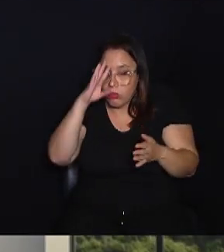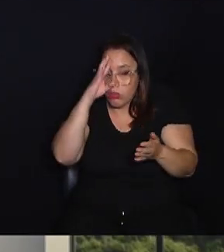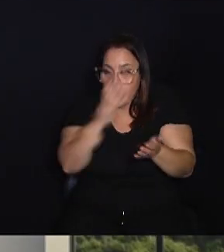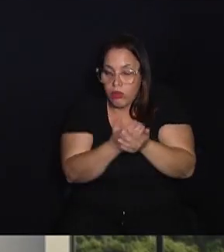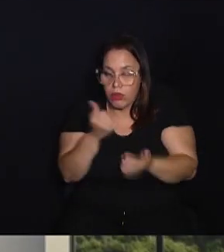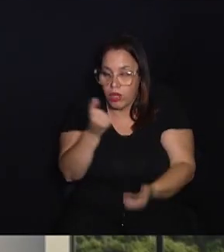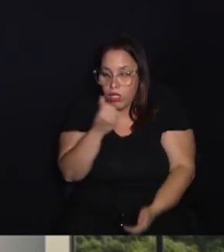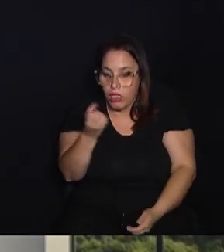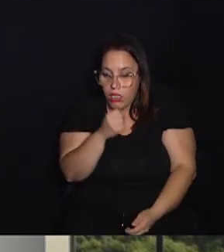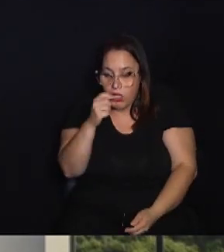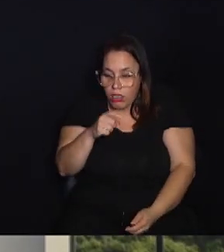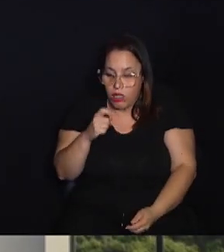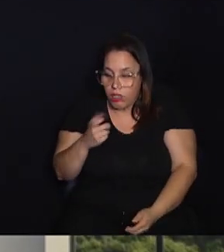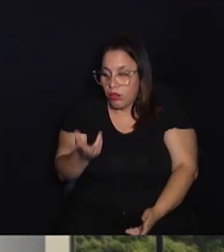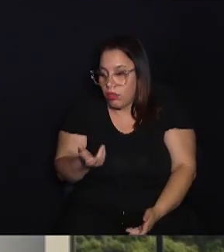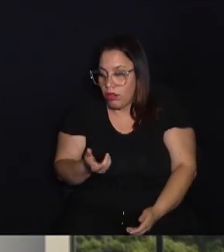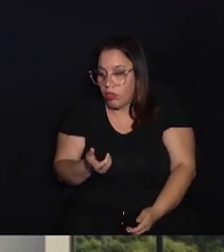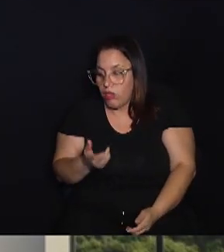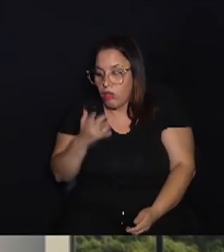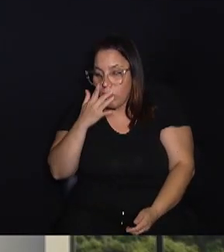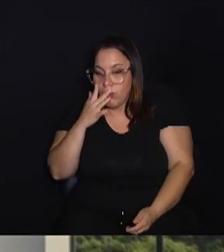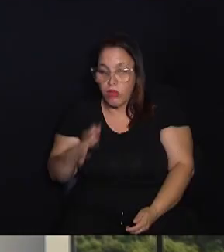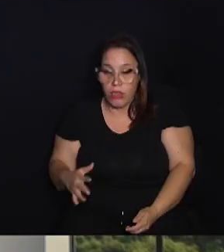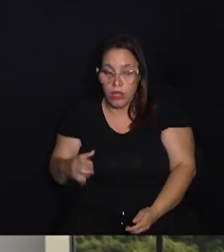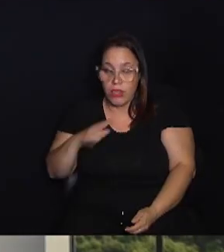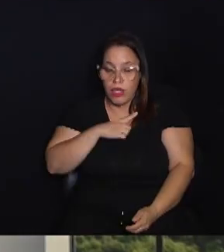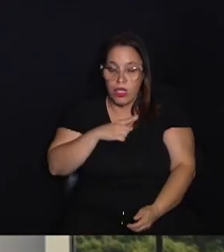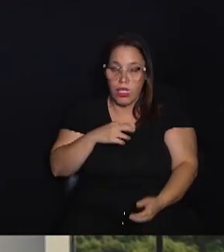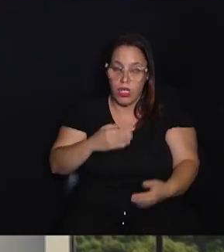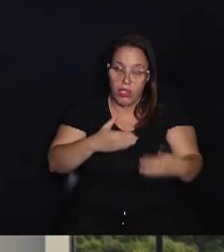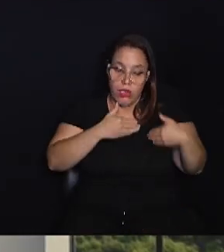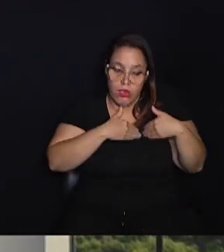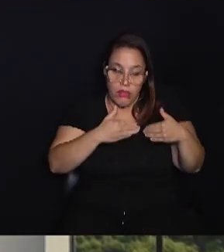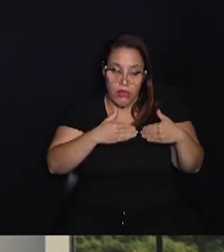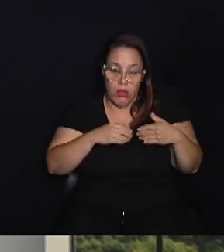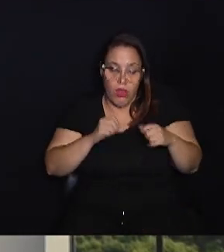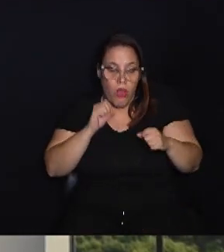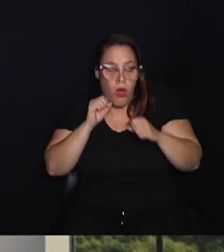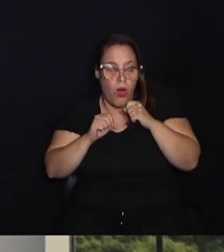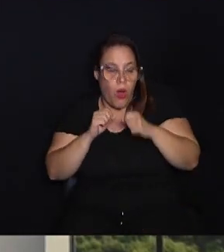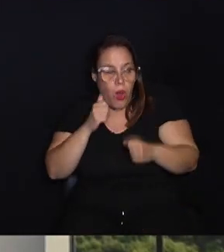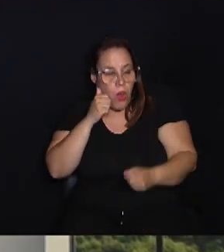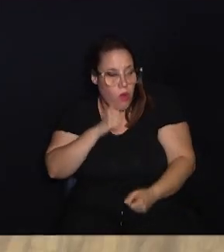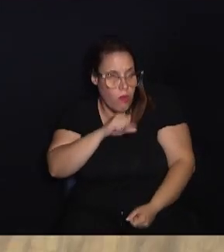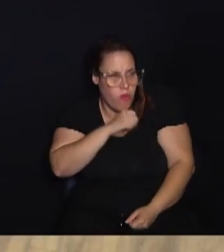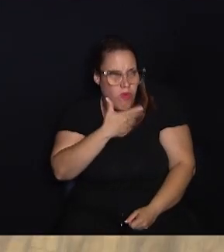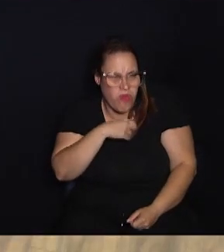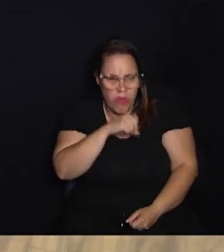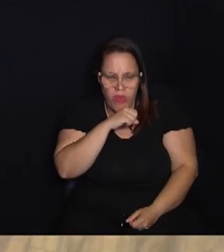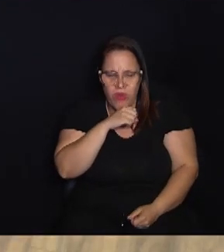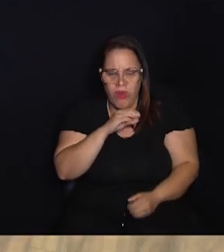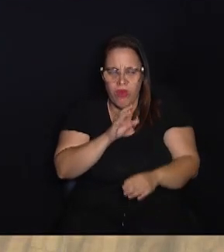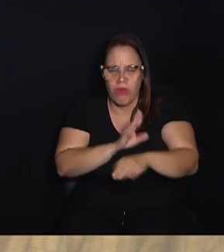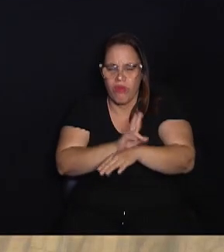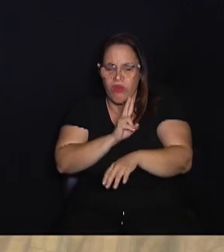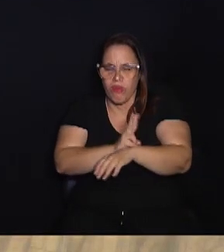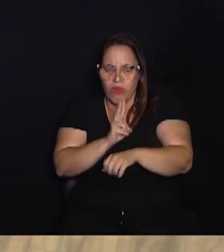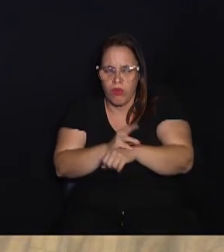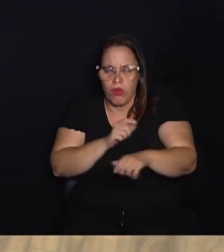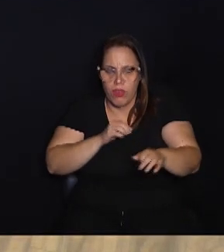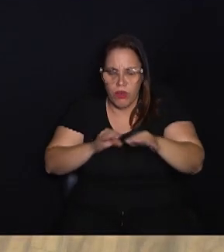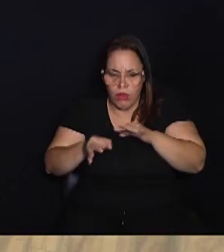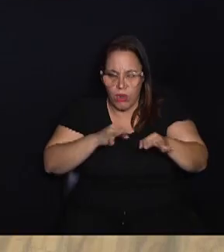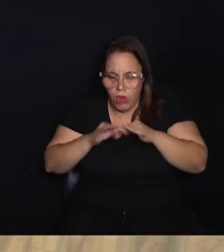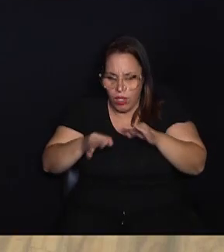abra 10 vezes. A criança tem que ter essa responsabilidade ou são os pais que cuidam delas? Não, eu acho que a gente tem que preparar